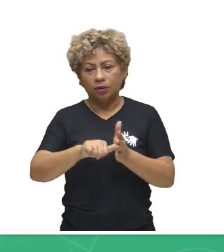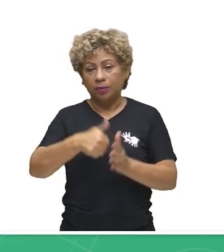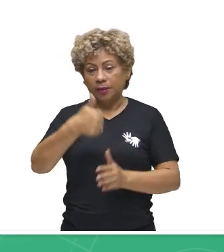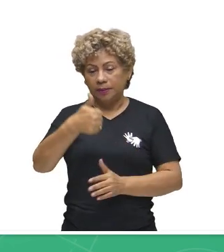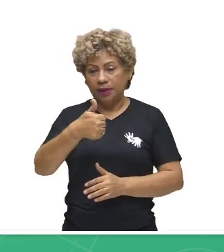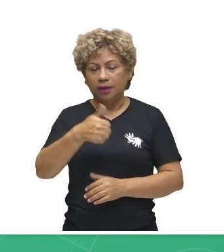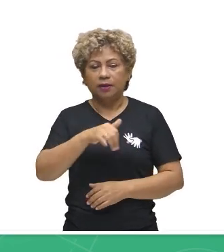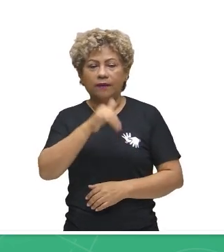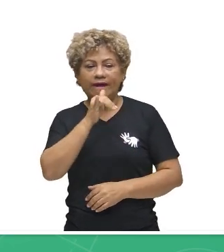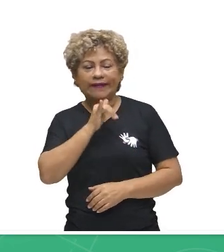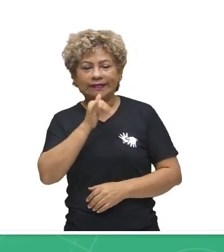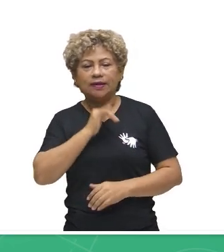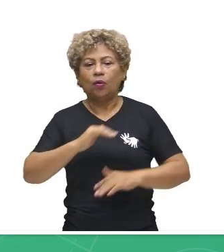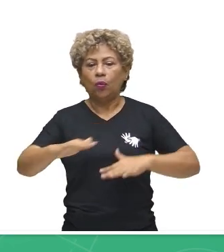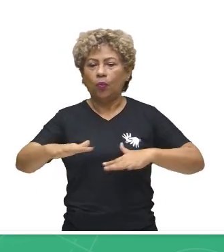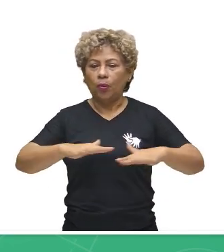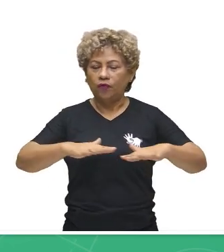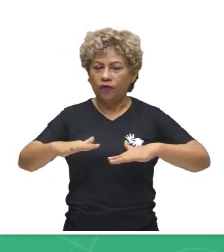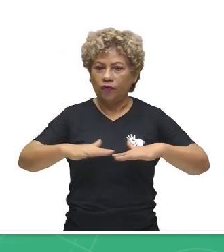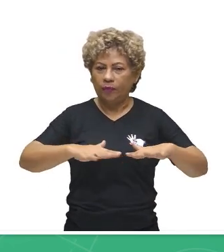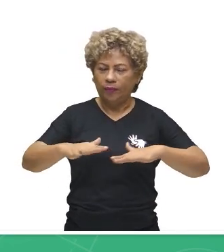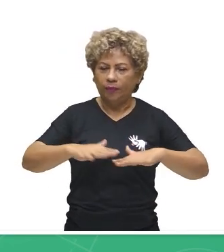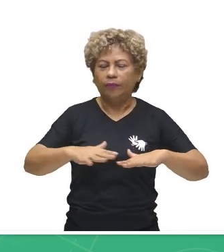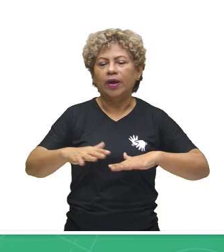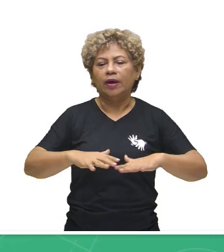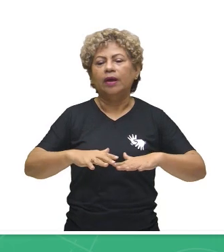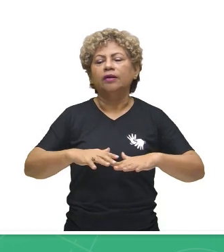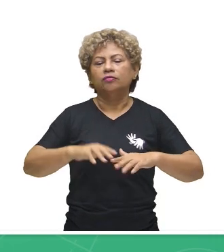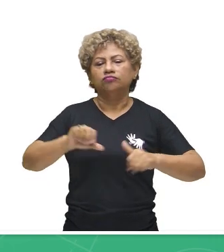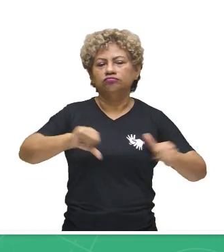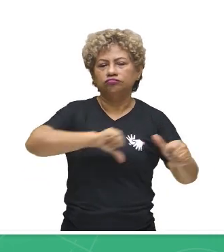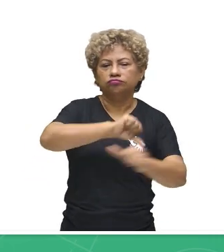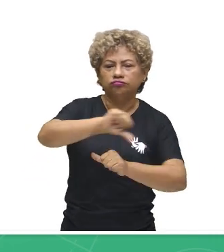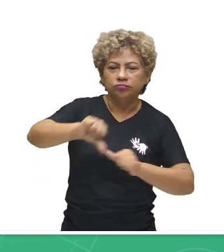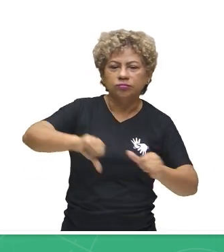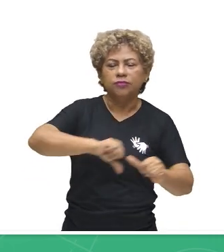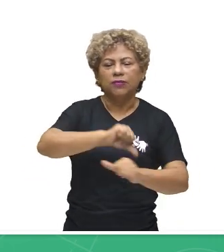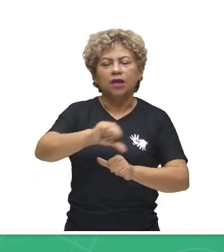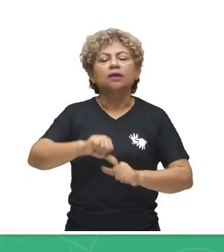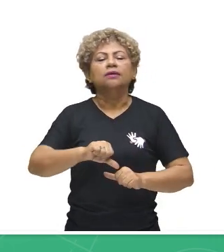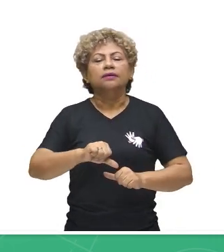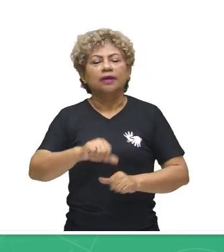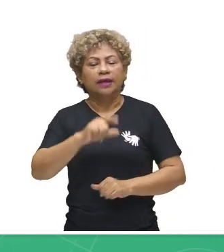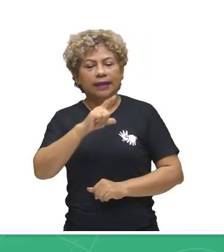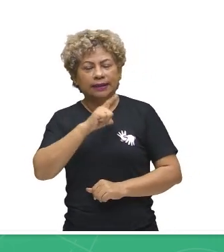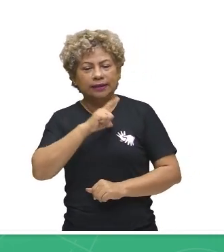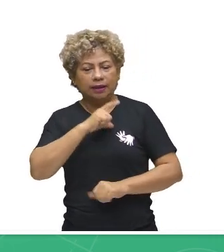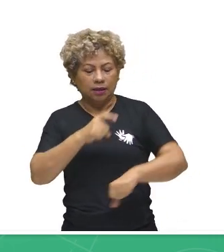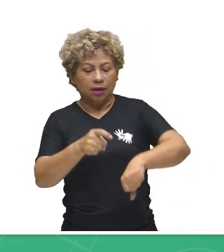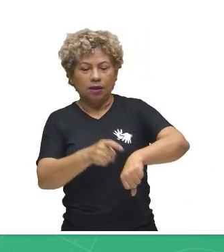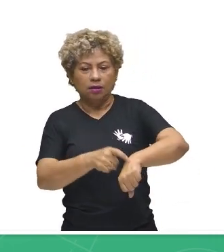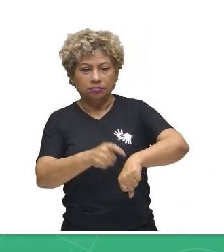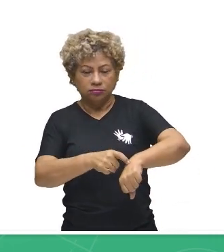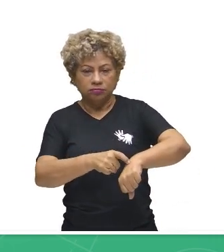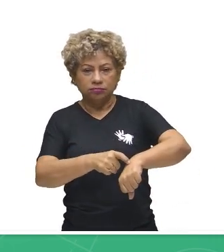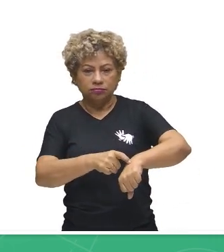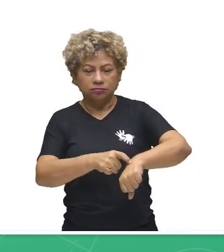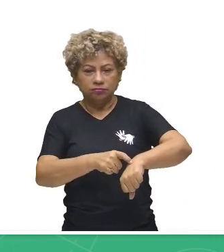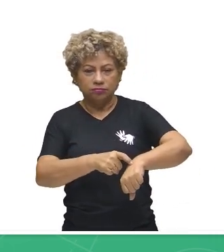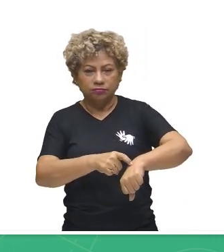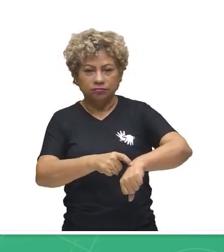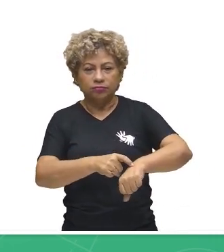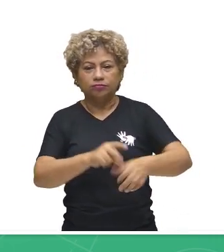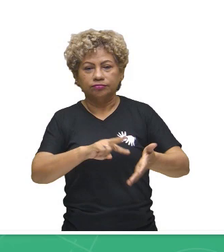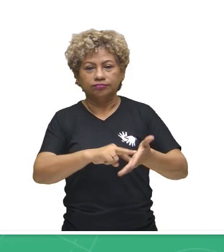exemplo, o movimento uniforme de um móvel tem sua função horária representada no gráfico